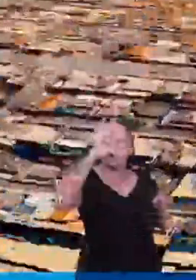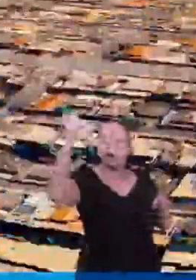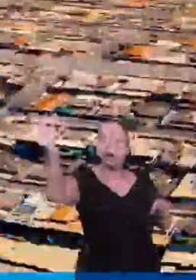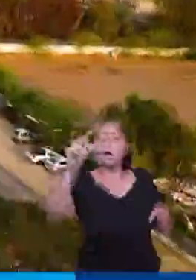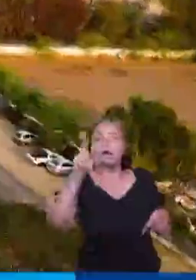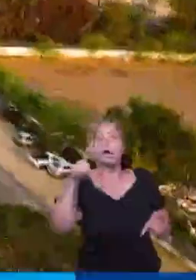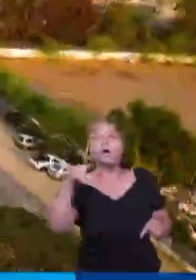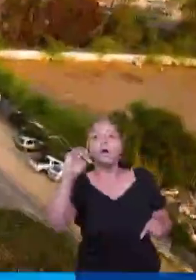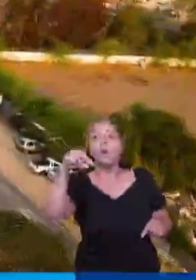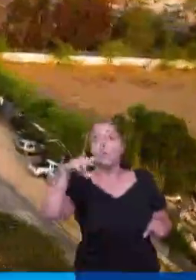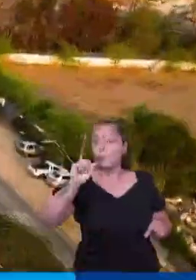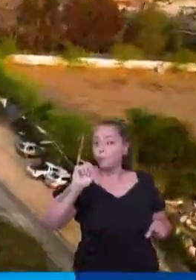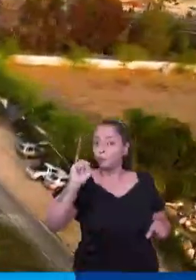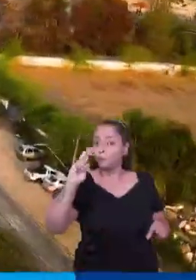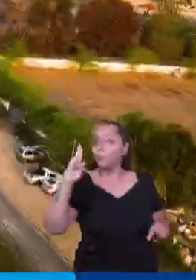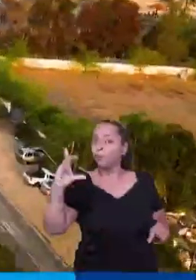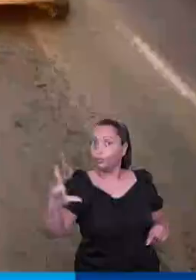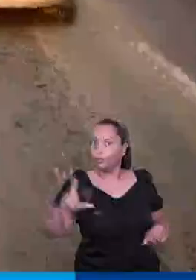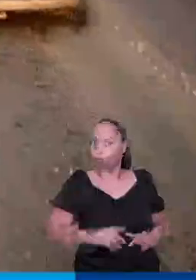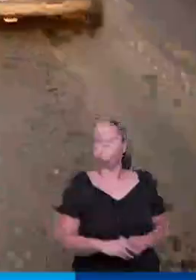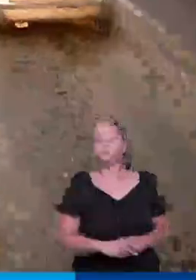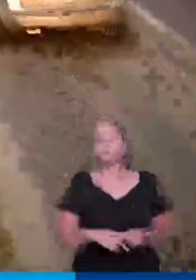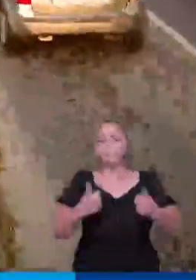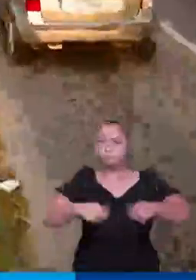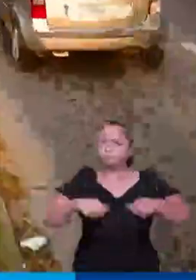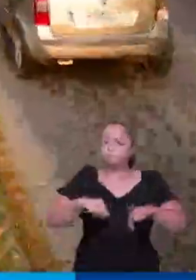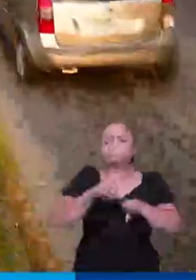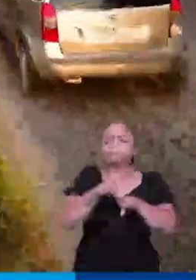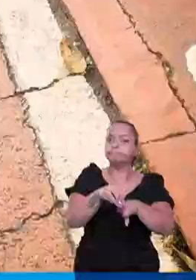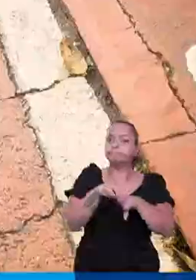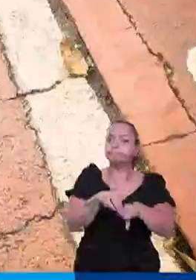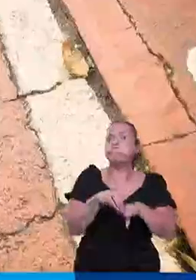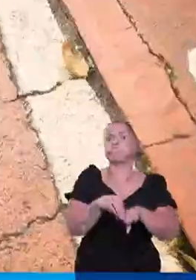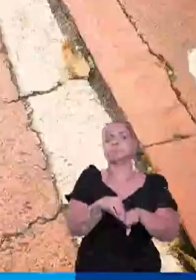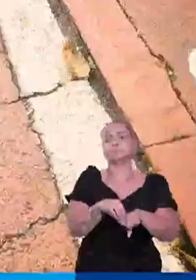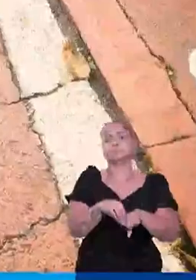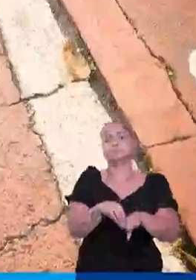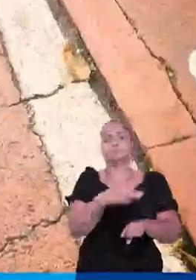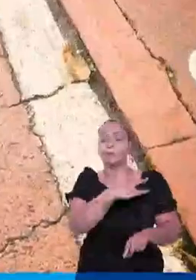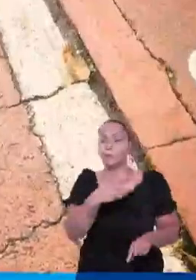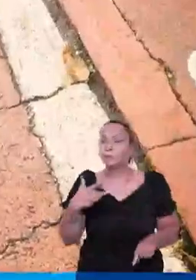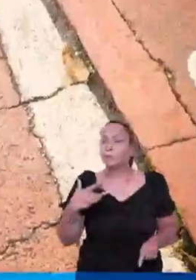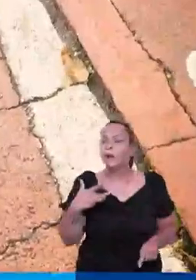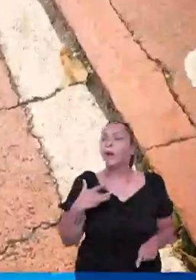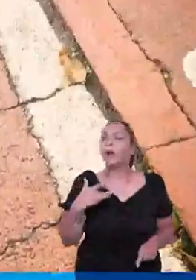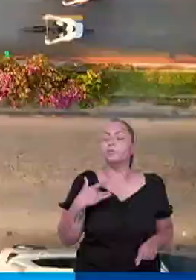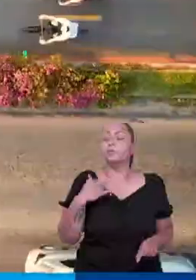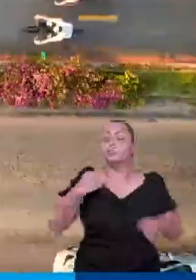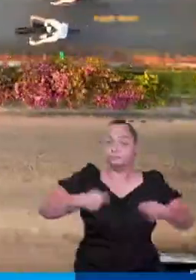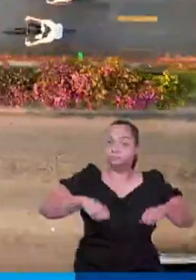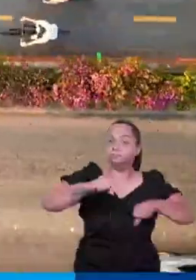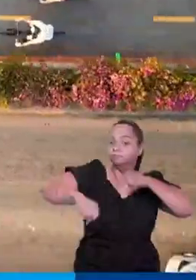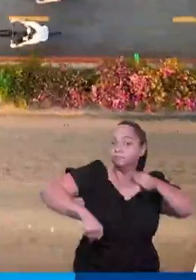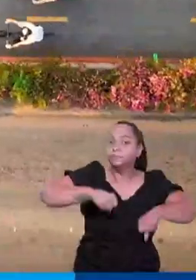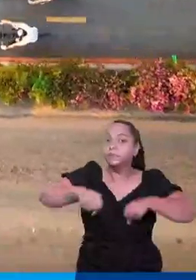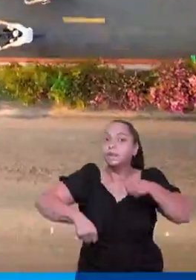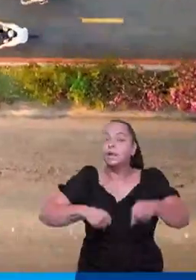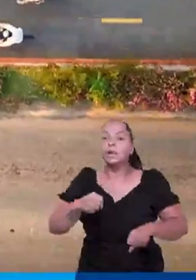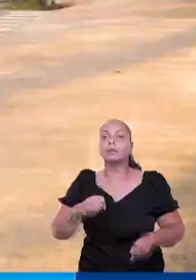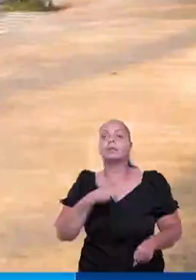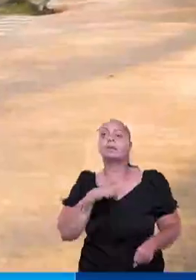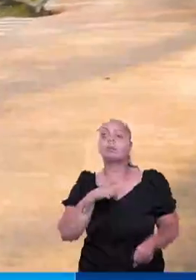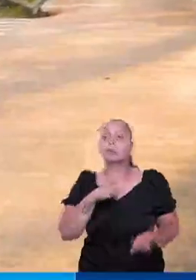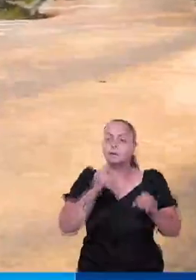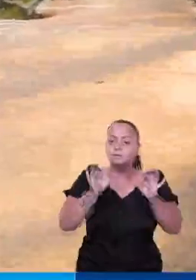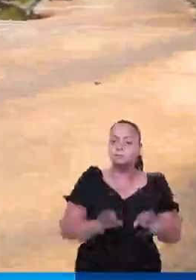sul da cidade. Também vamos incentivar formas de transporte alternativo, mais saudáveis e criando uma Poços onde vários ciclistas